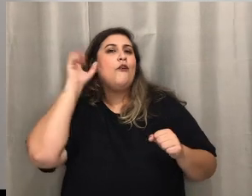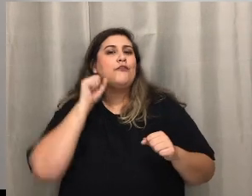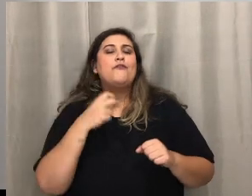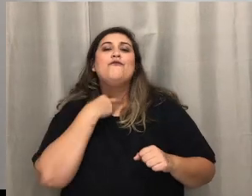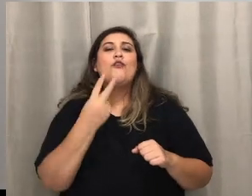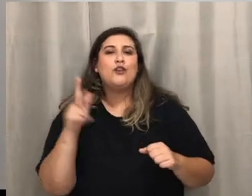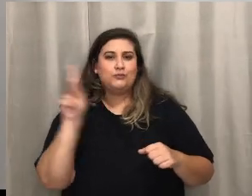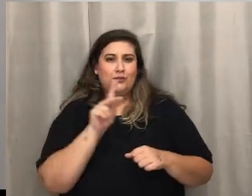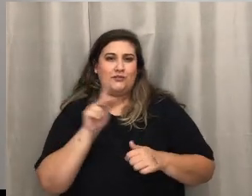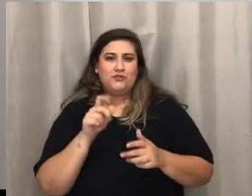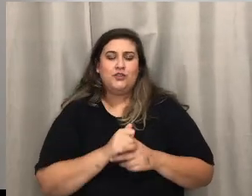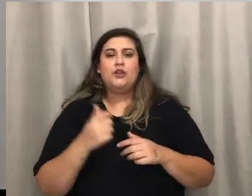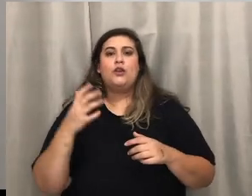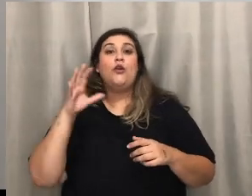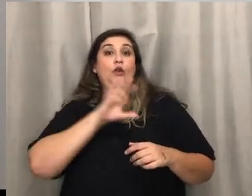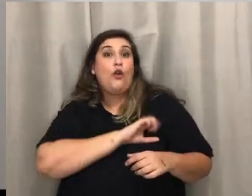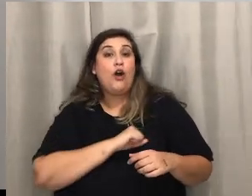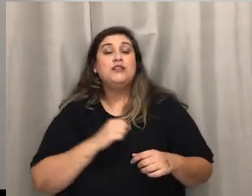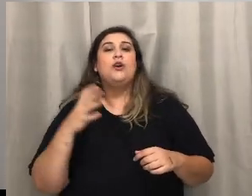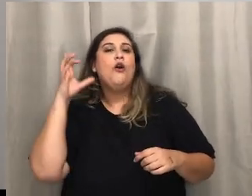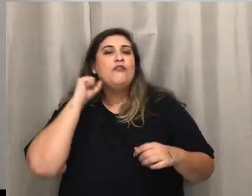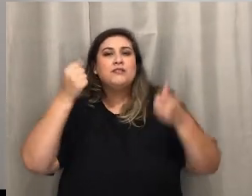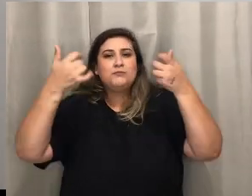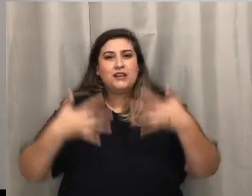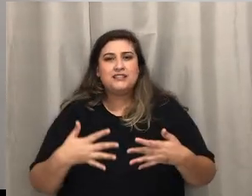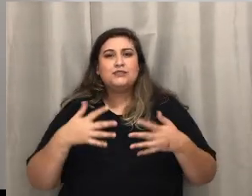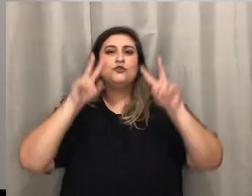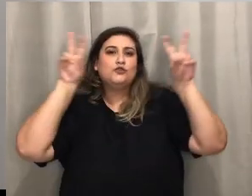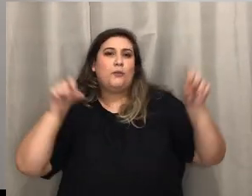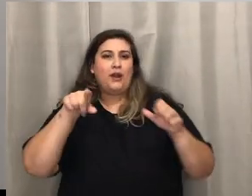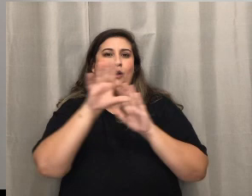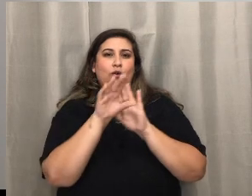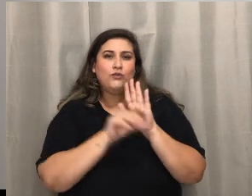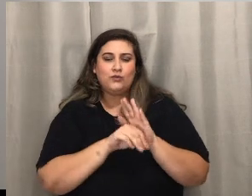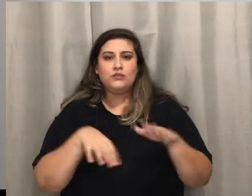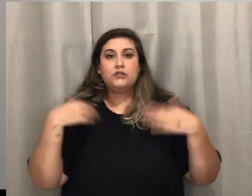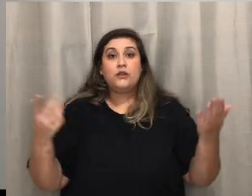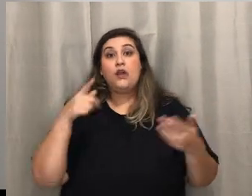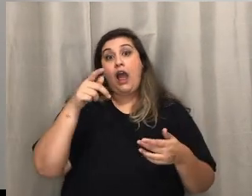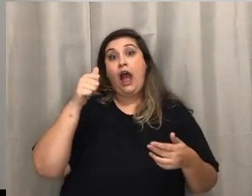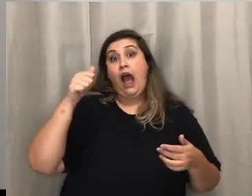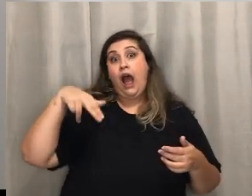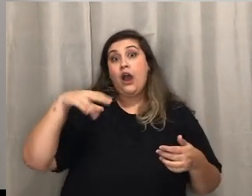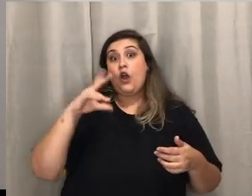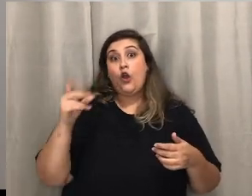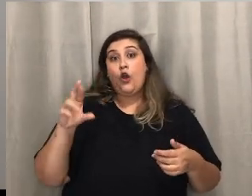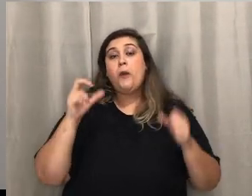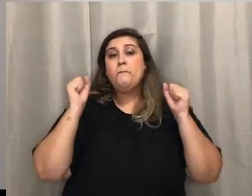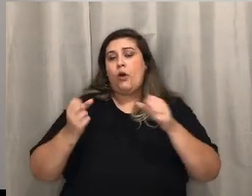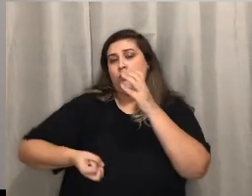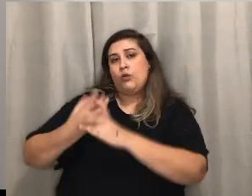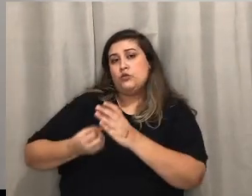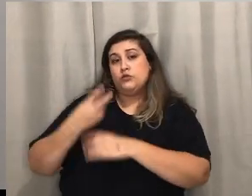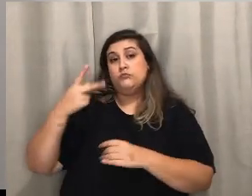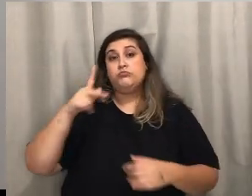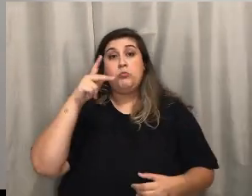gostam muito de ouvir a explicação sobre determinado conteúdo. E por meio do Anchor, nós podemos produzir nossos